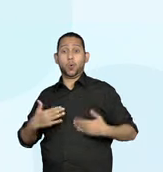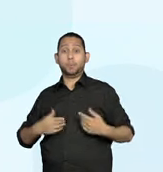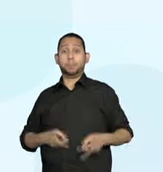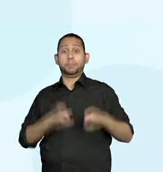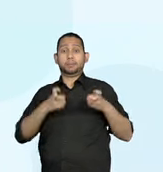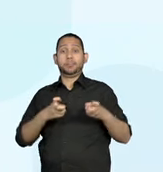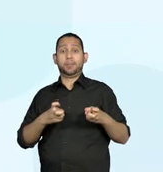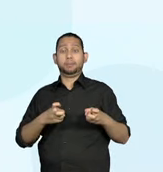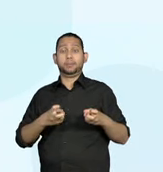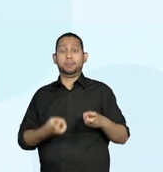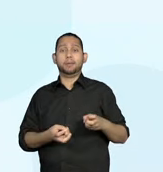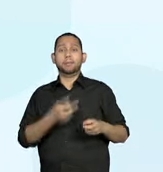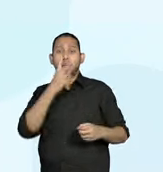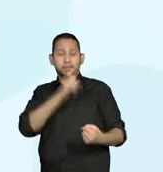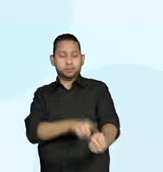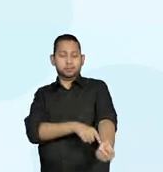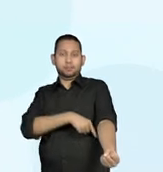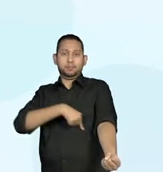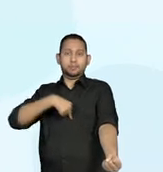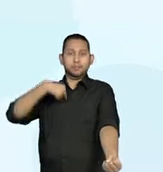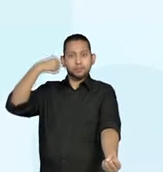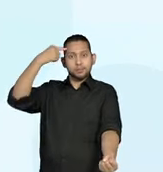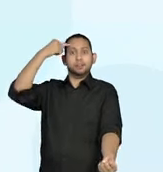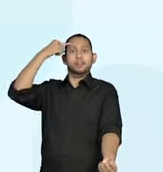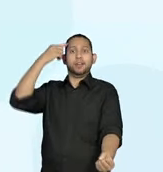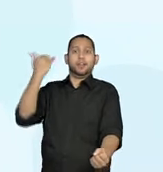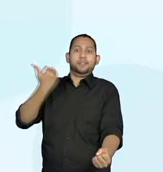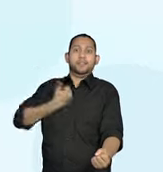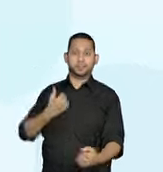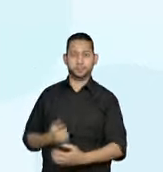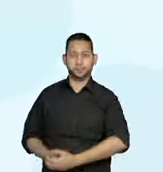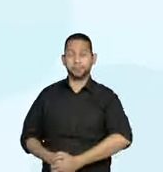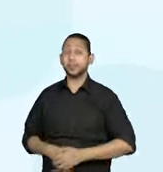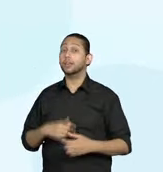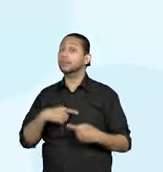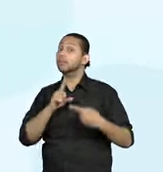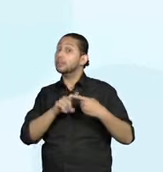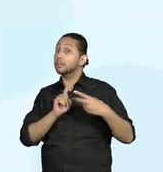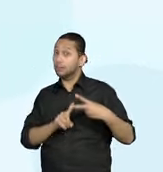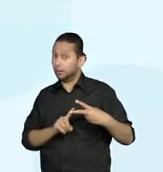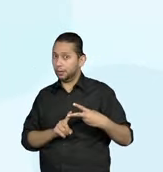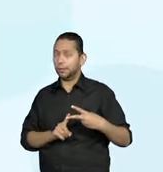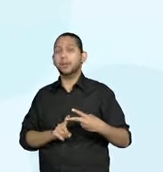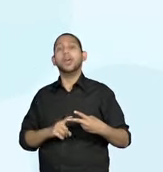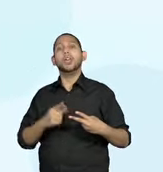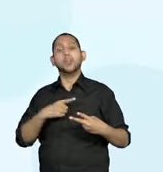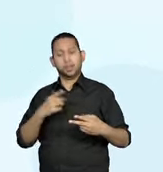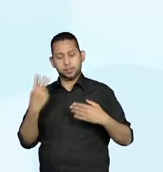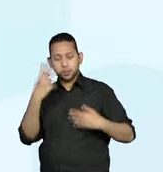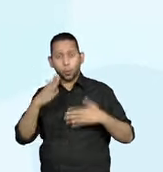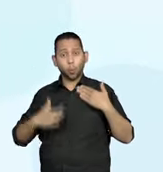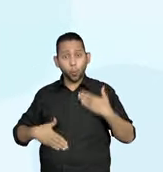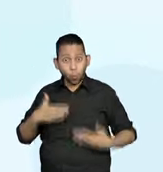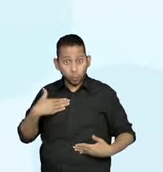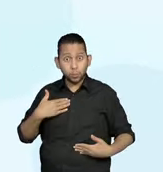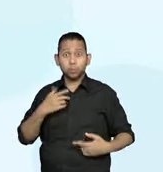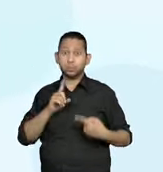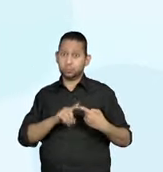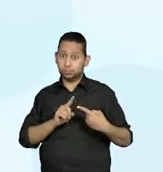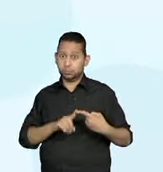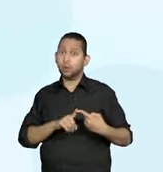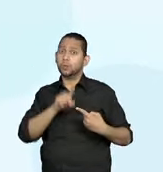cérebro. Movimentos voluntários e involuntários. Nem todo movimento que você faz no seu corpo